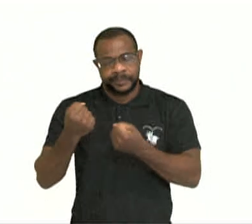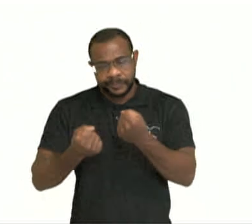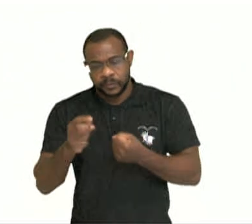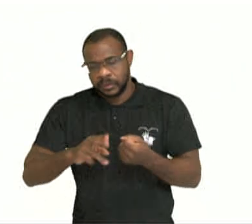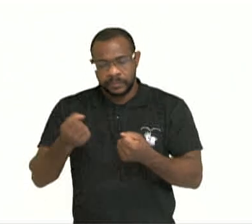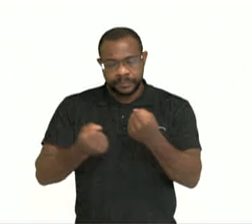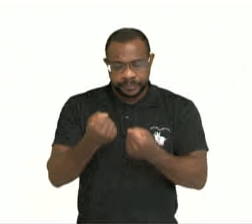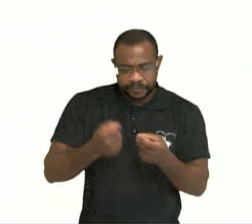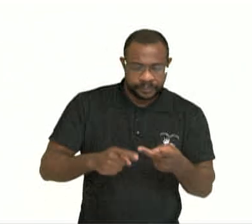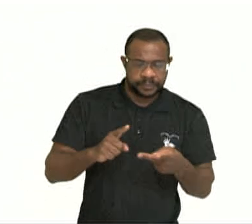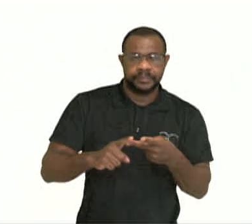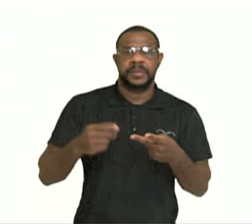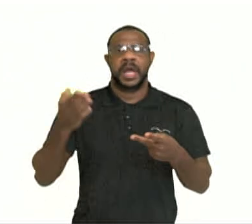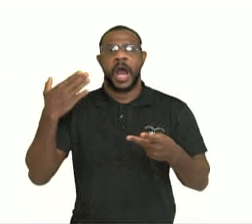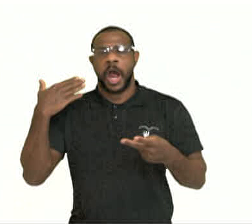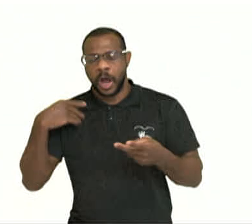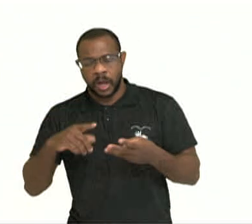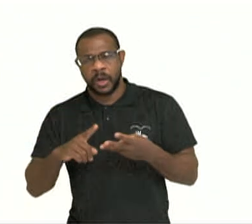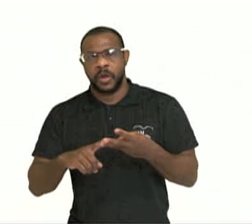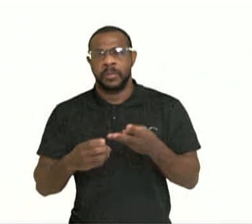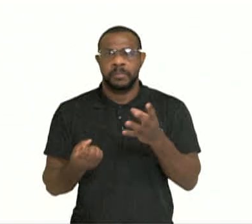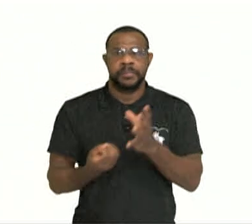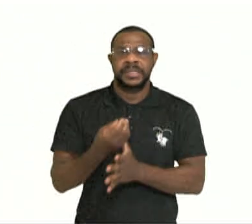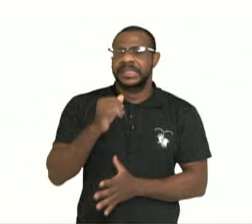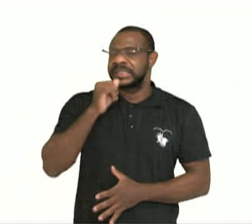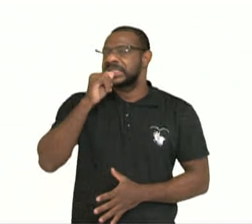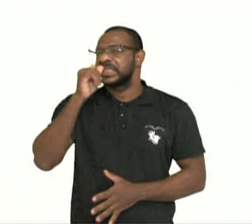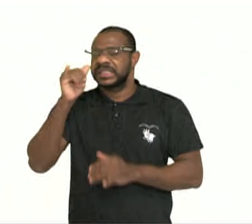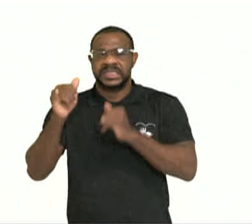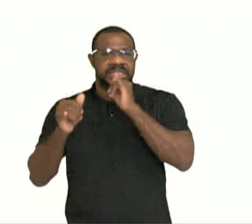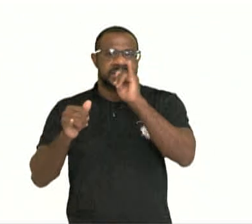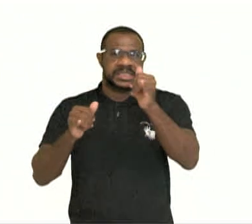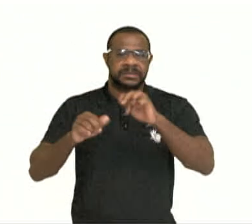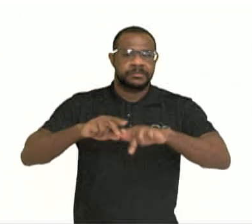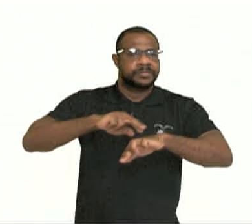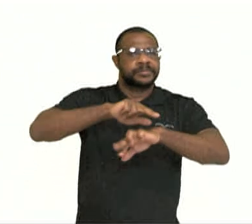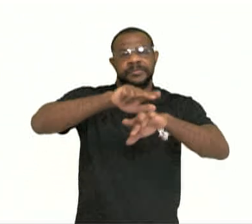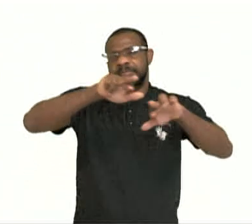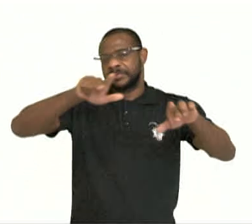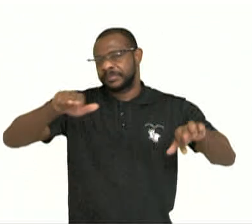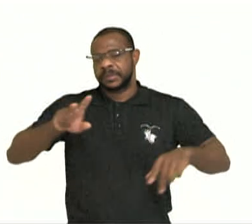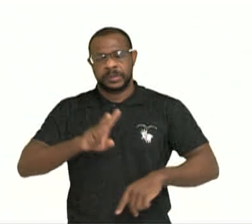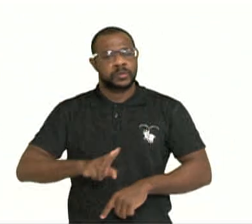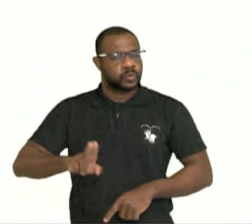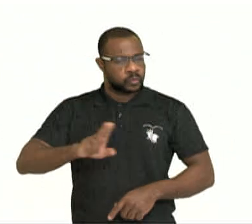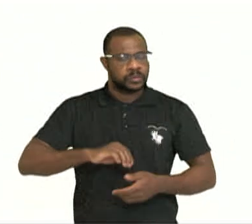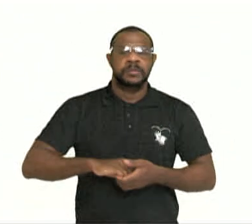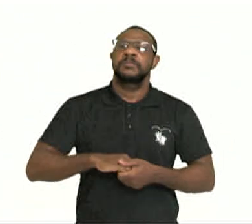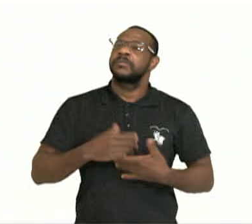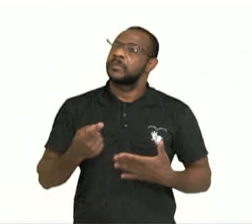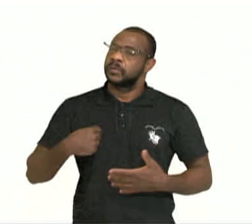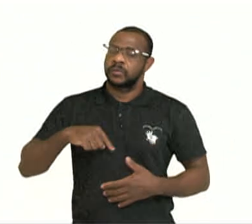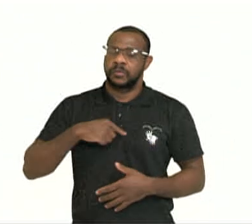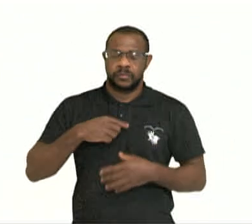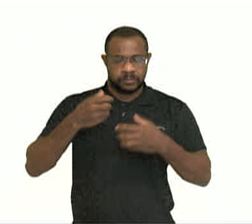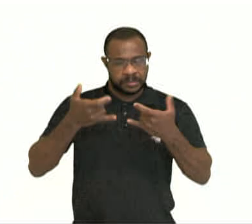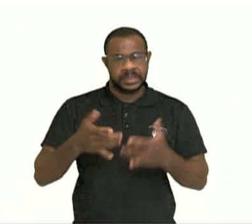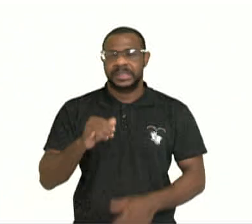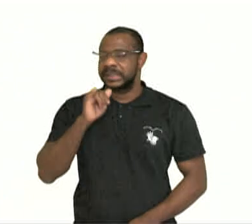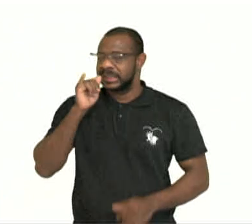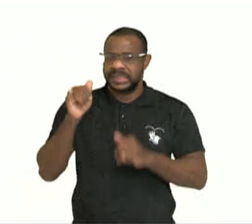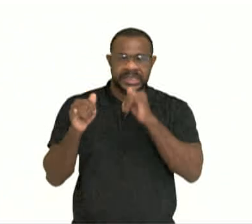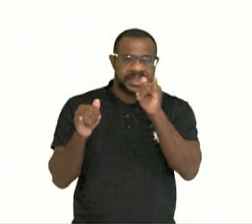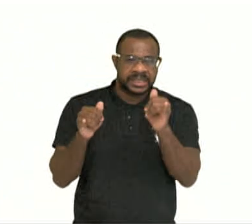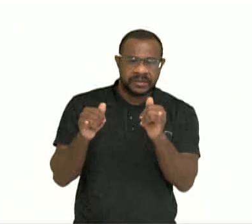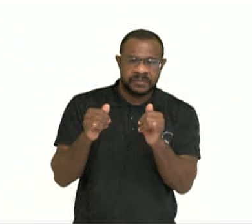gerar calor ou produzir eletricidade para os mais diversos fins. Então, quando a gente está falando em fonte de energia, a gente está falando de